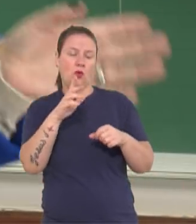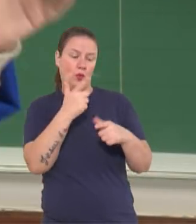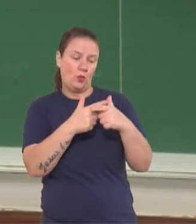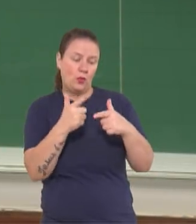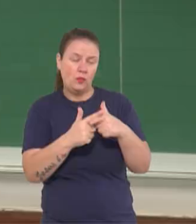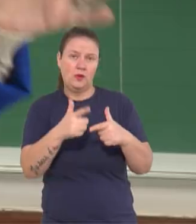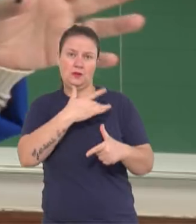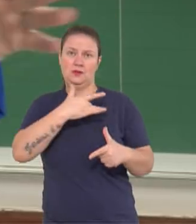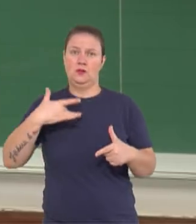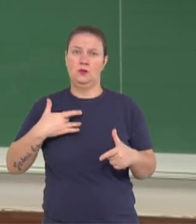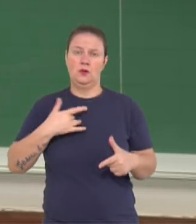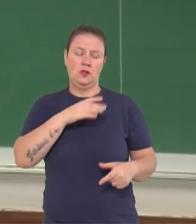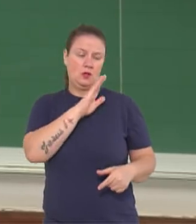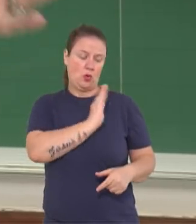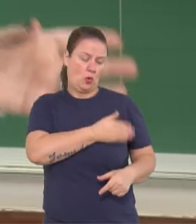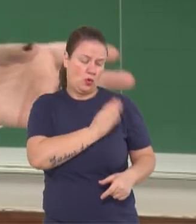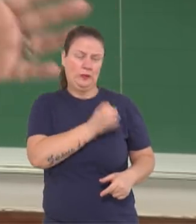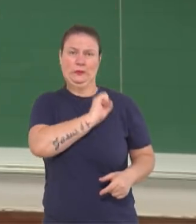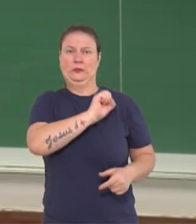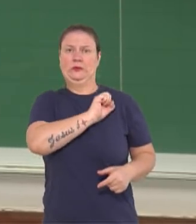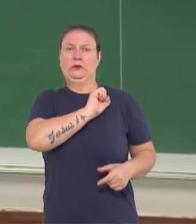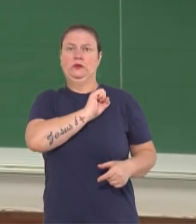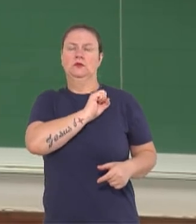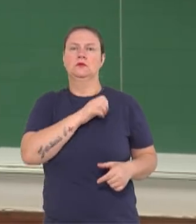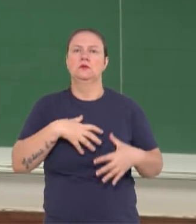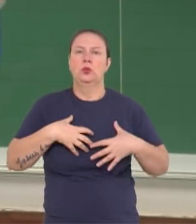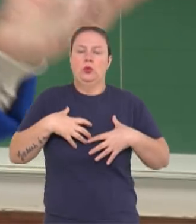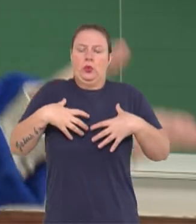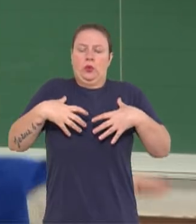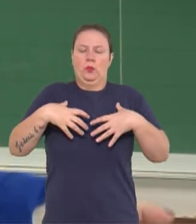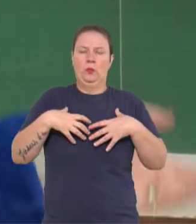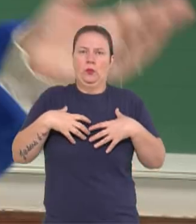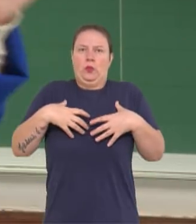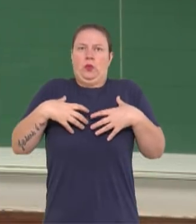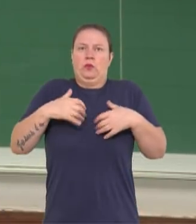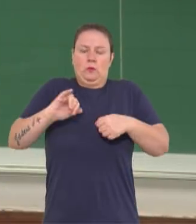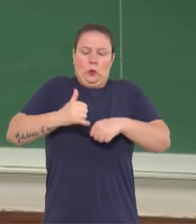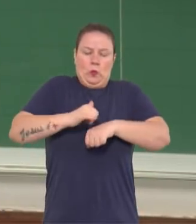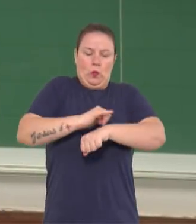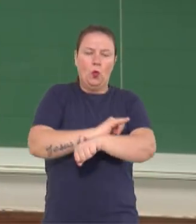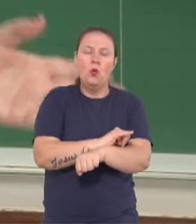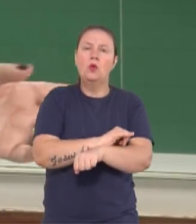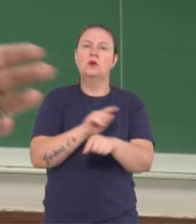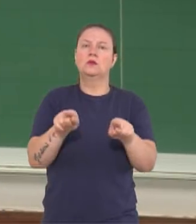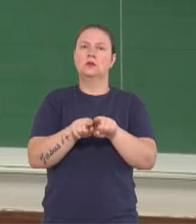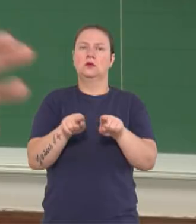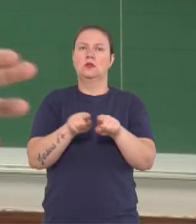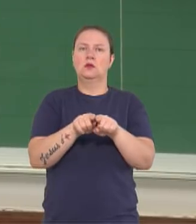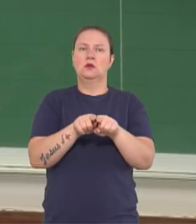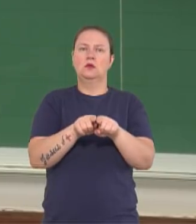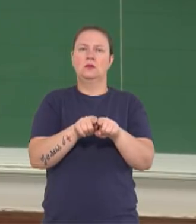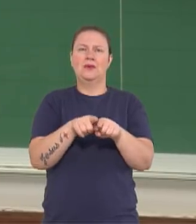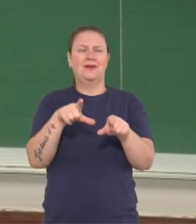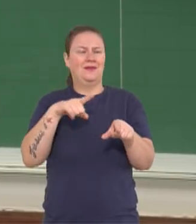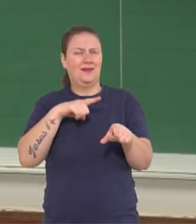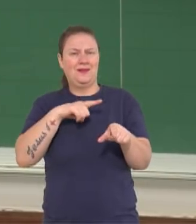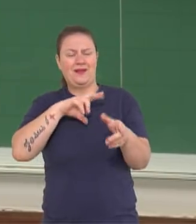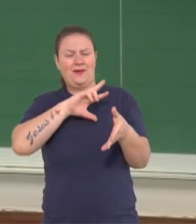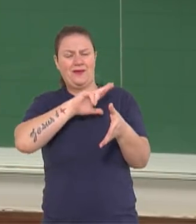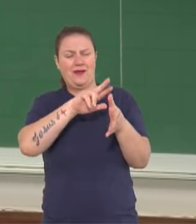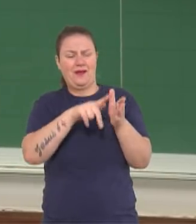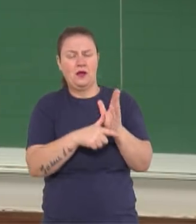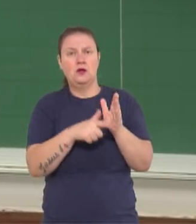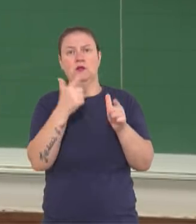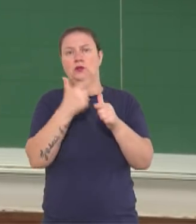saúde, problemas cardíacos, problemas respiratórios, obesidade mórbida, anemia, enfim. São